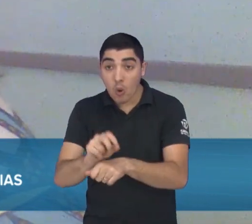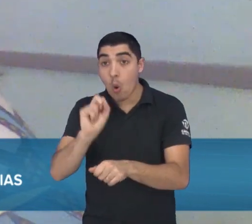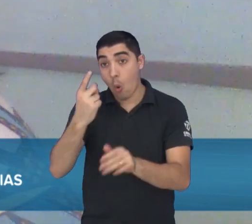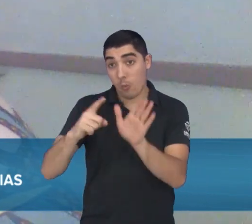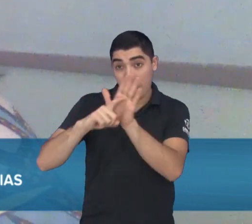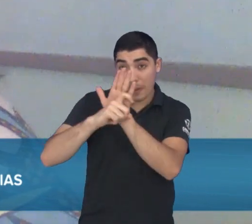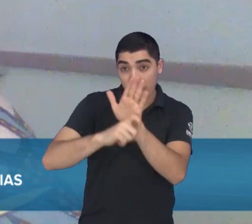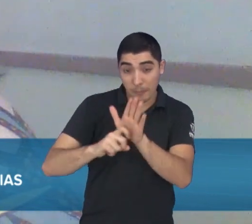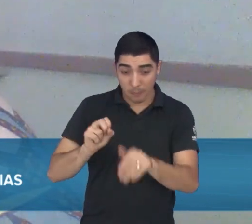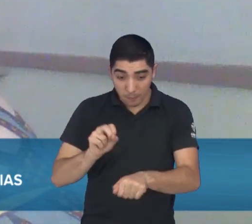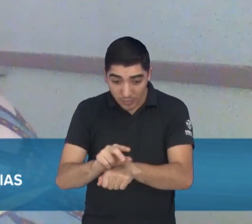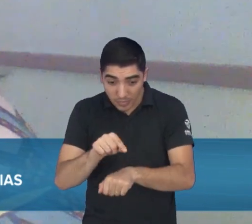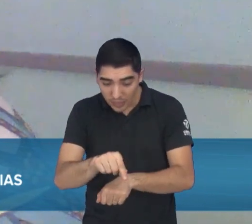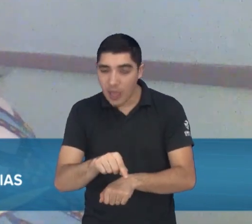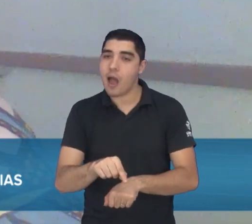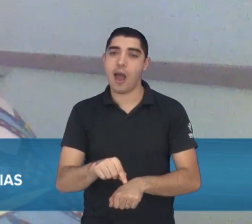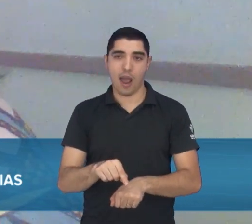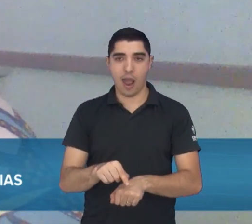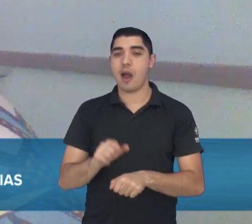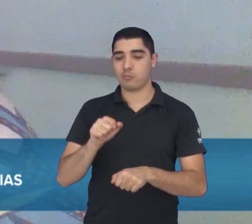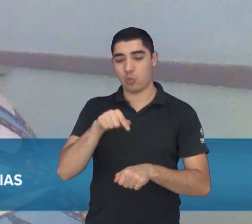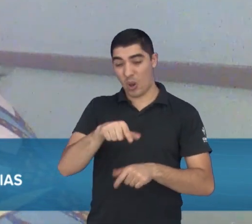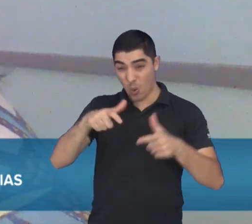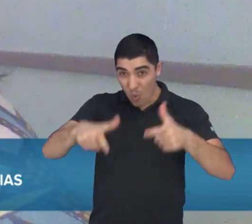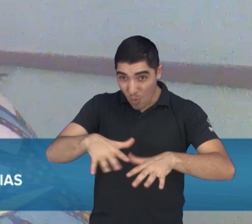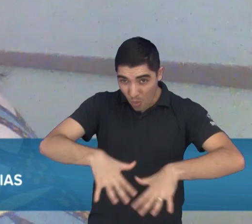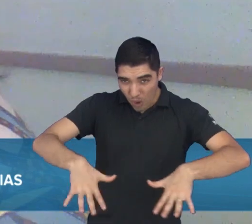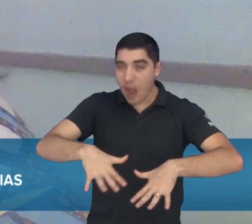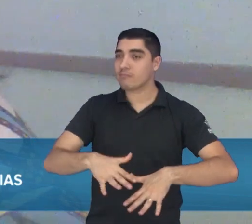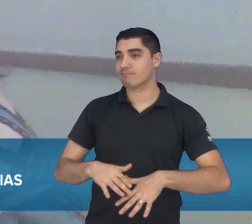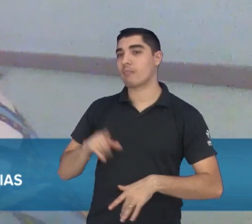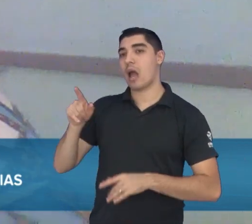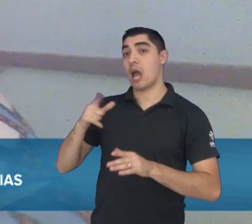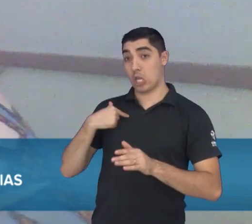parasitarismo. Eu tive já em condomínios